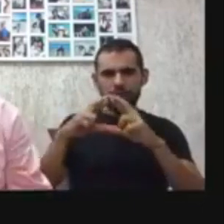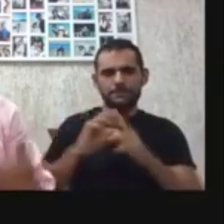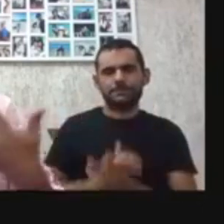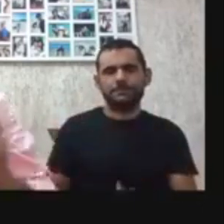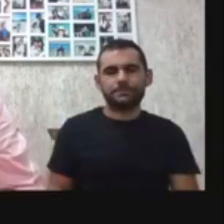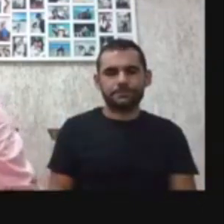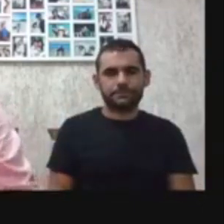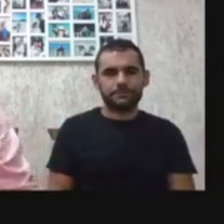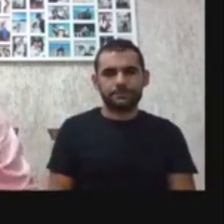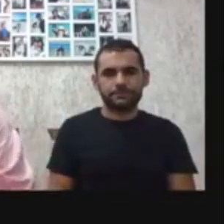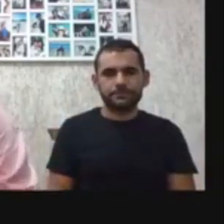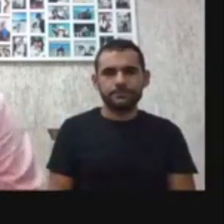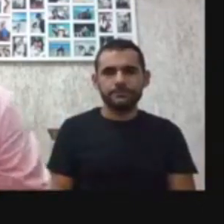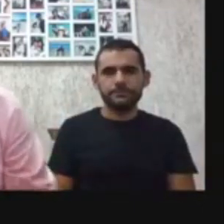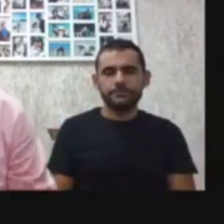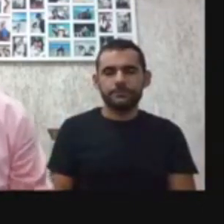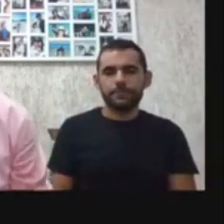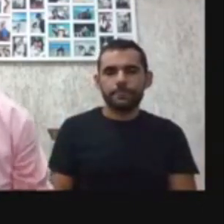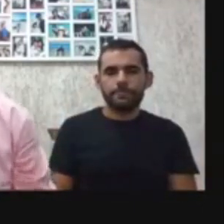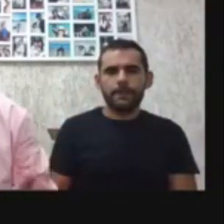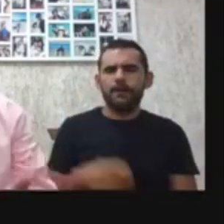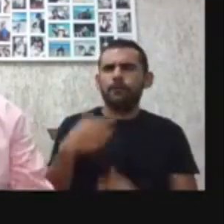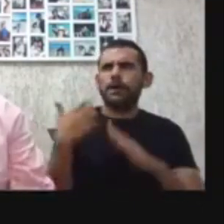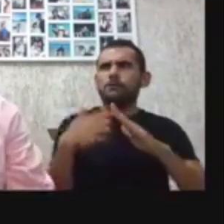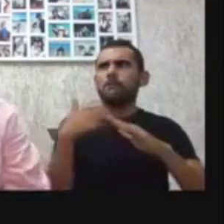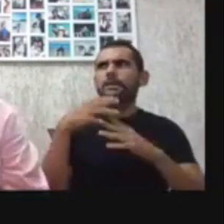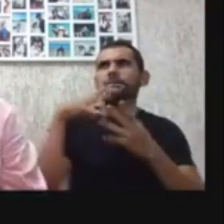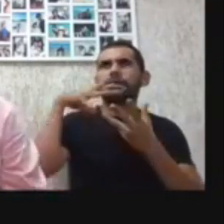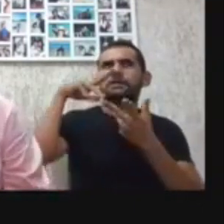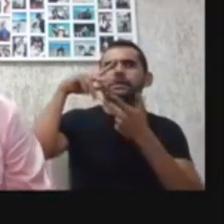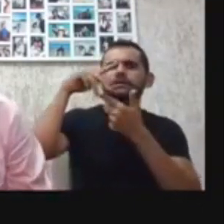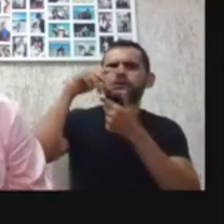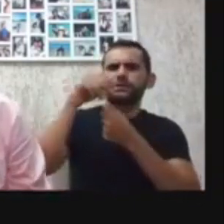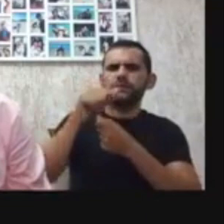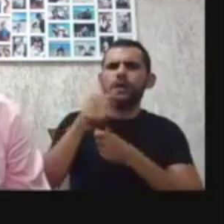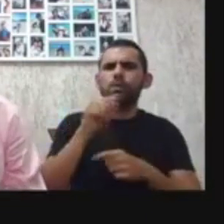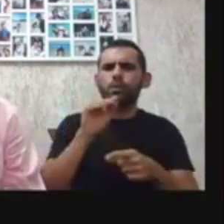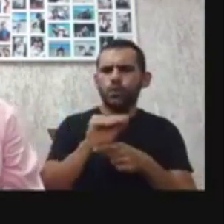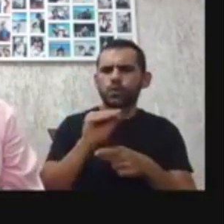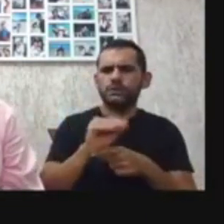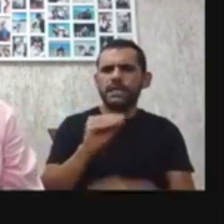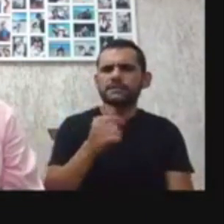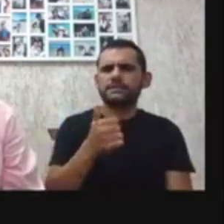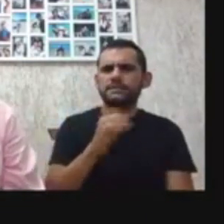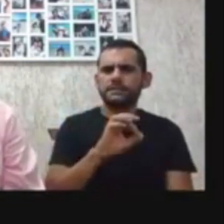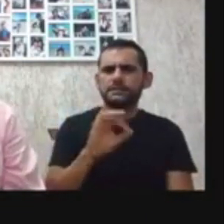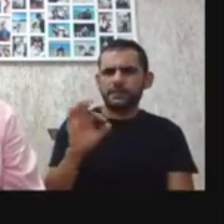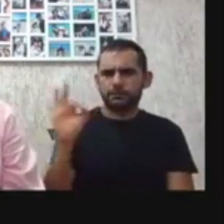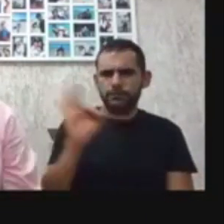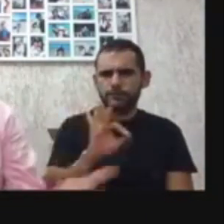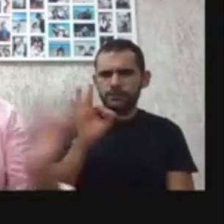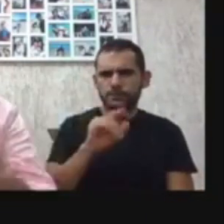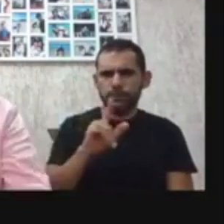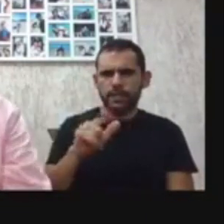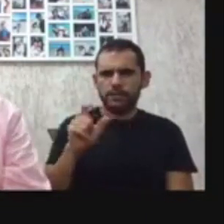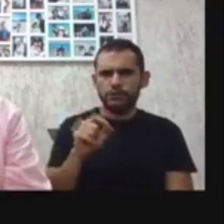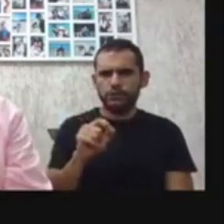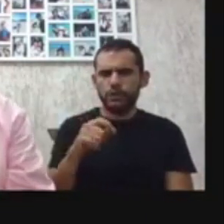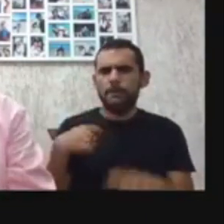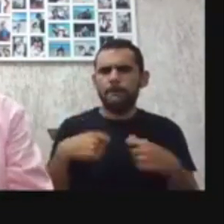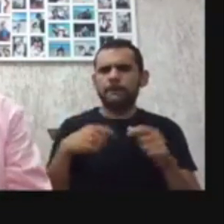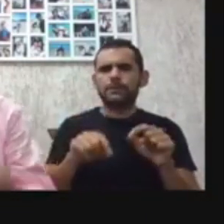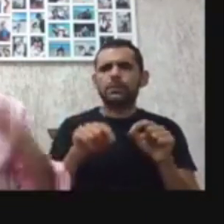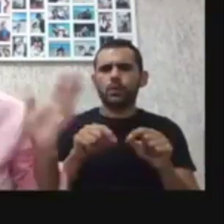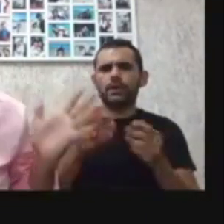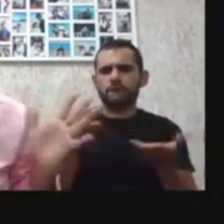estudar, saber dessa empresa internacional que queria cuidar 100% do nosso lixo. Sabe? O que precisa do poder